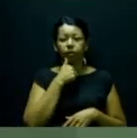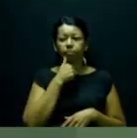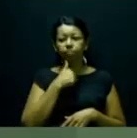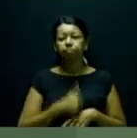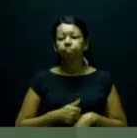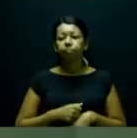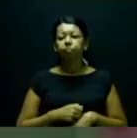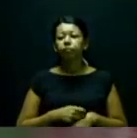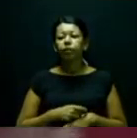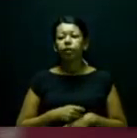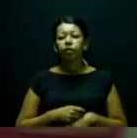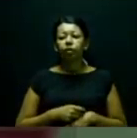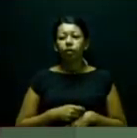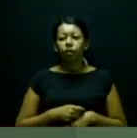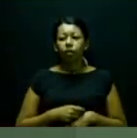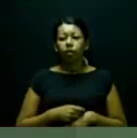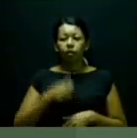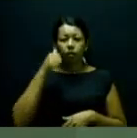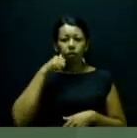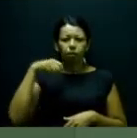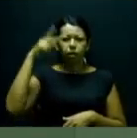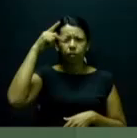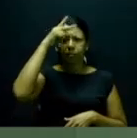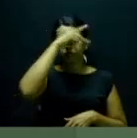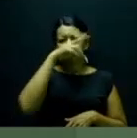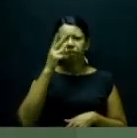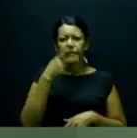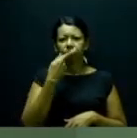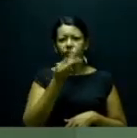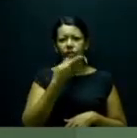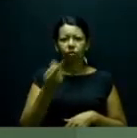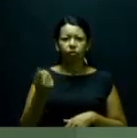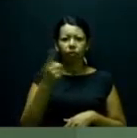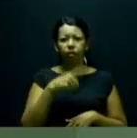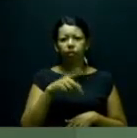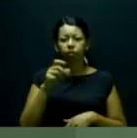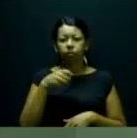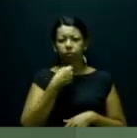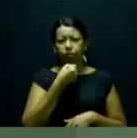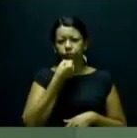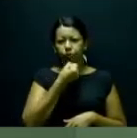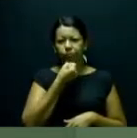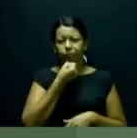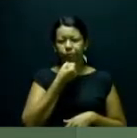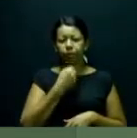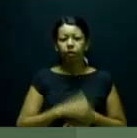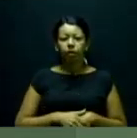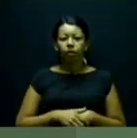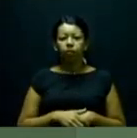Mulheres, a prefeita discursou dessa tribuna